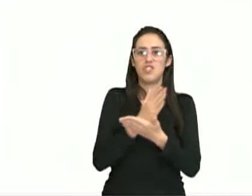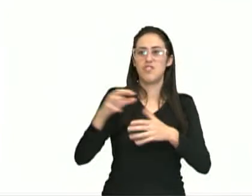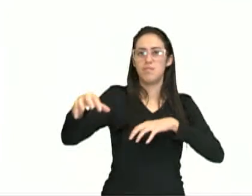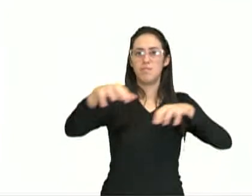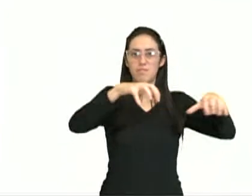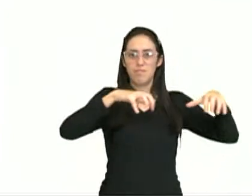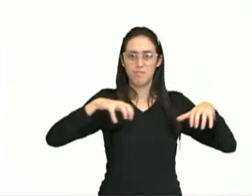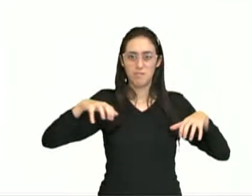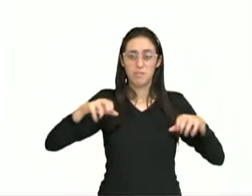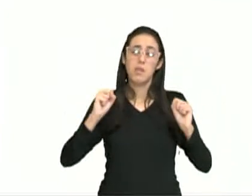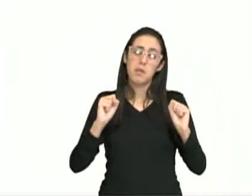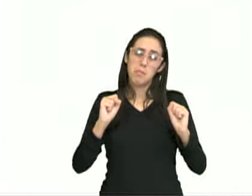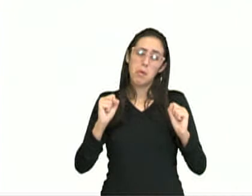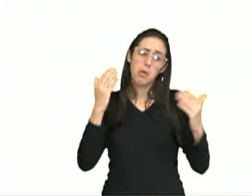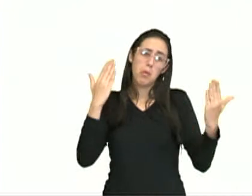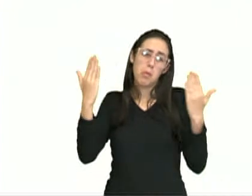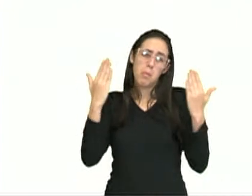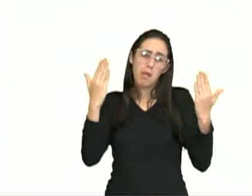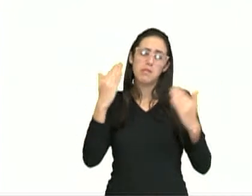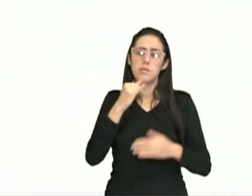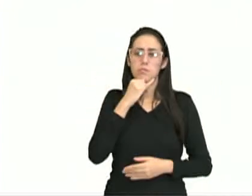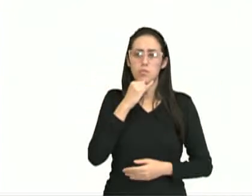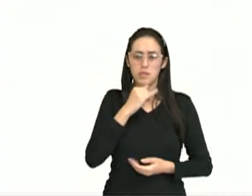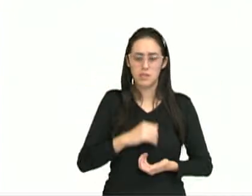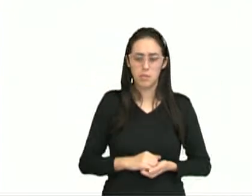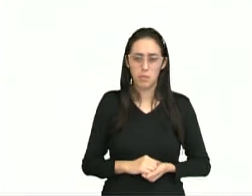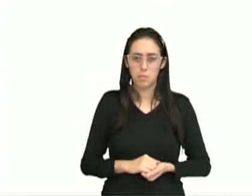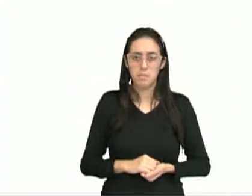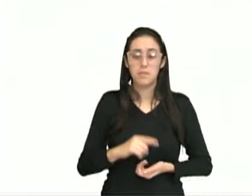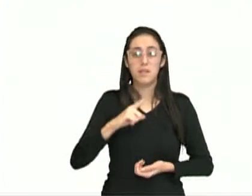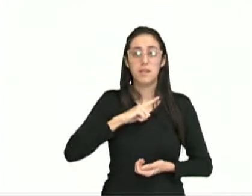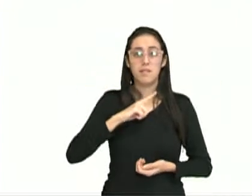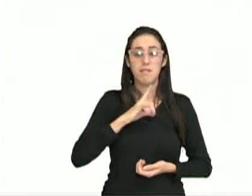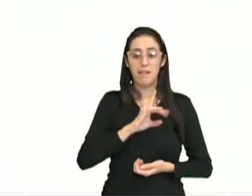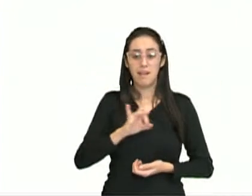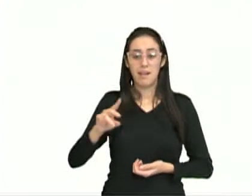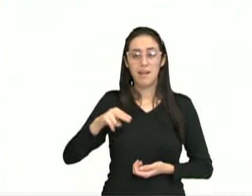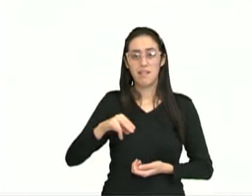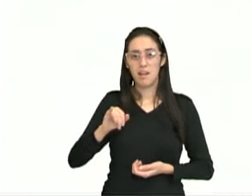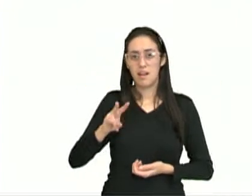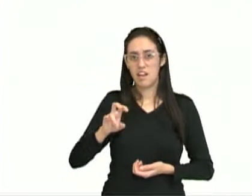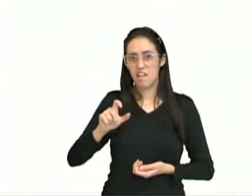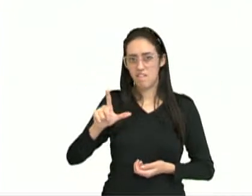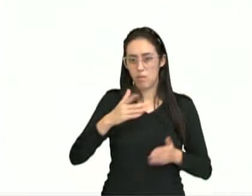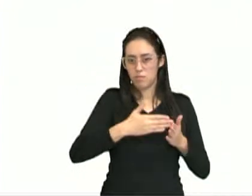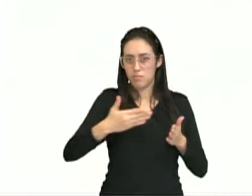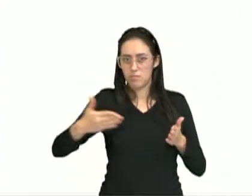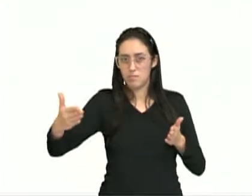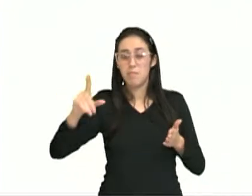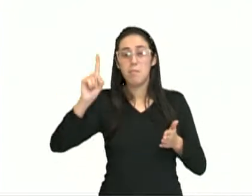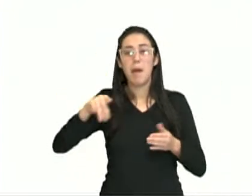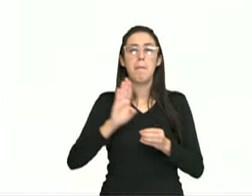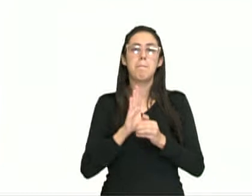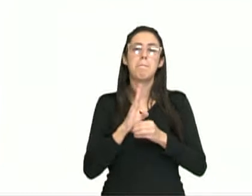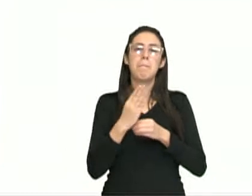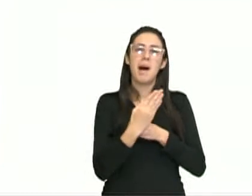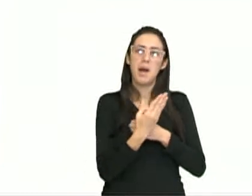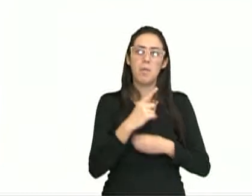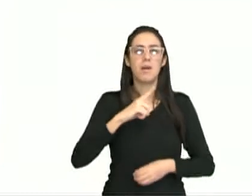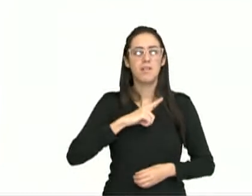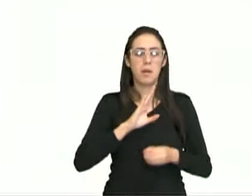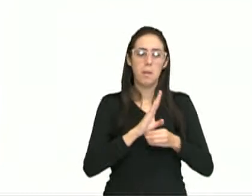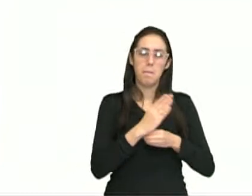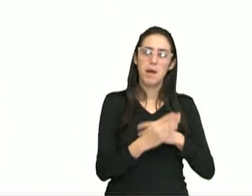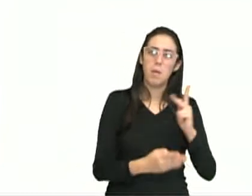Podemos fazer uma analogia e dizer que os níveis ou camadas de energia são os bairros. Então, eu tenho o bairro